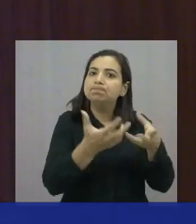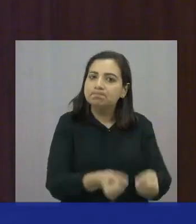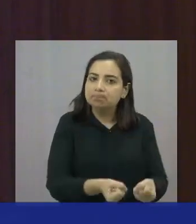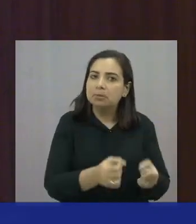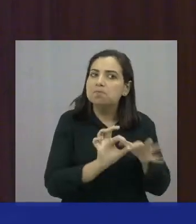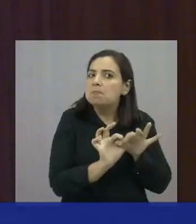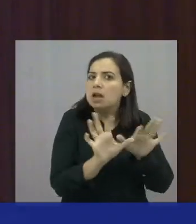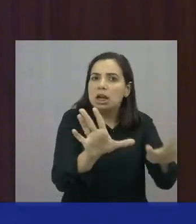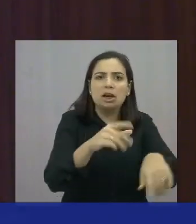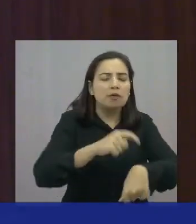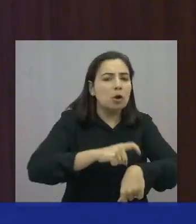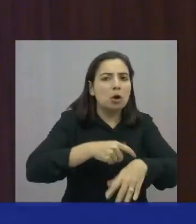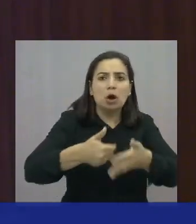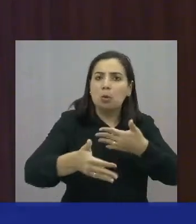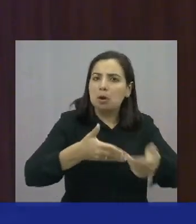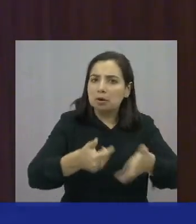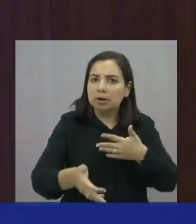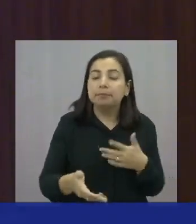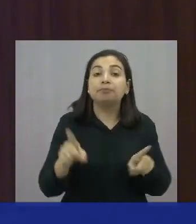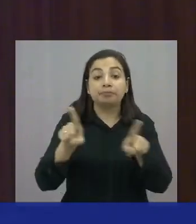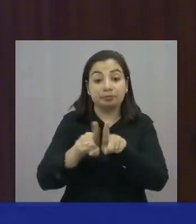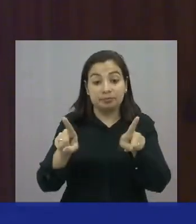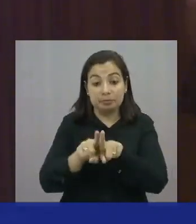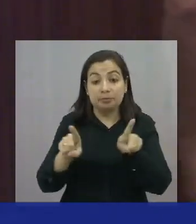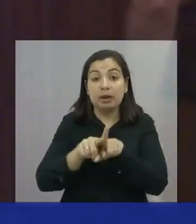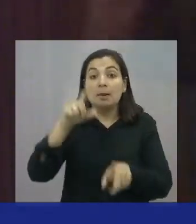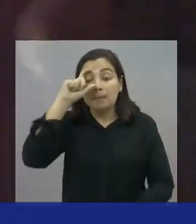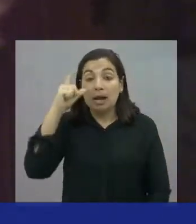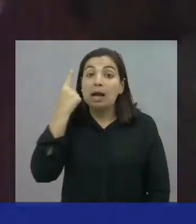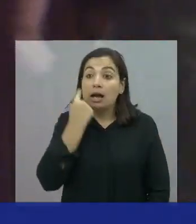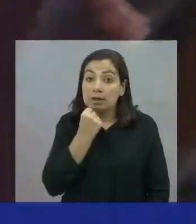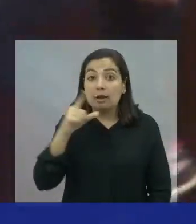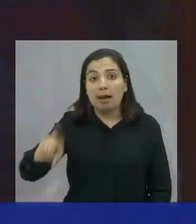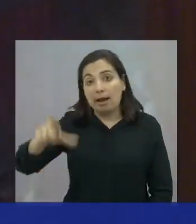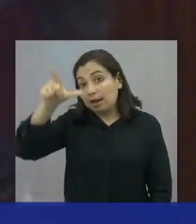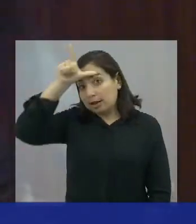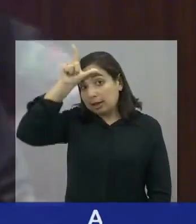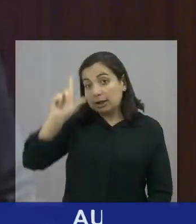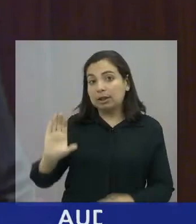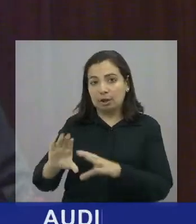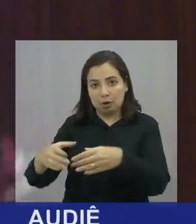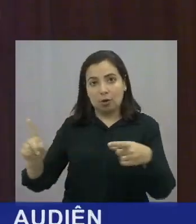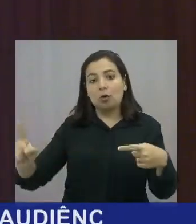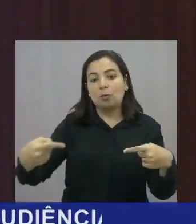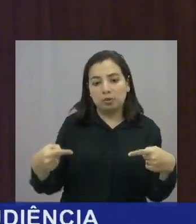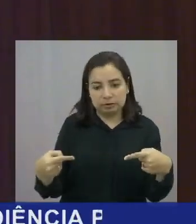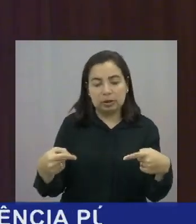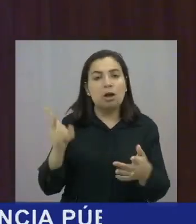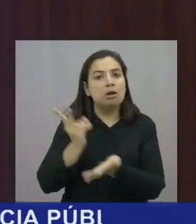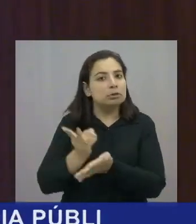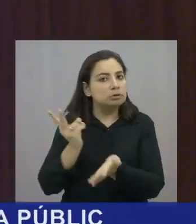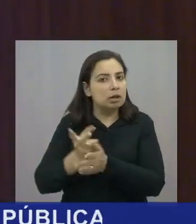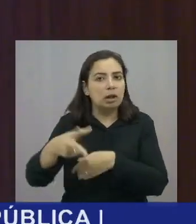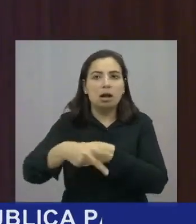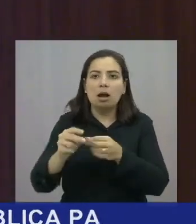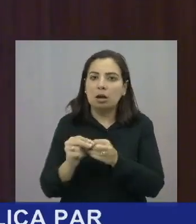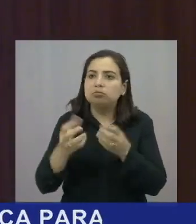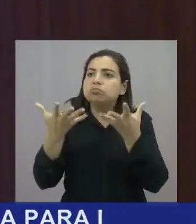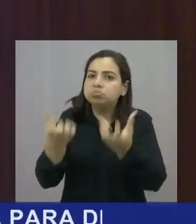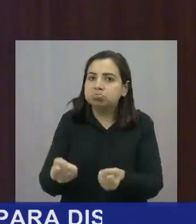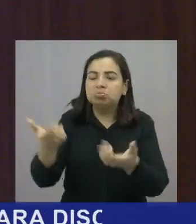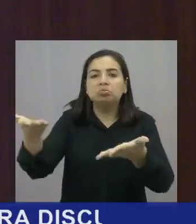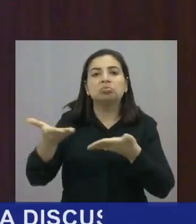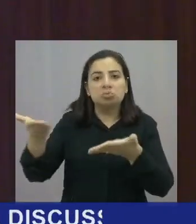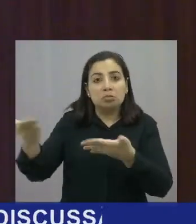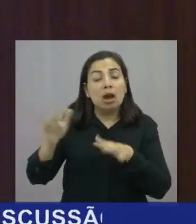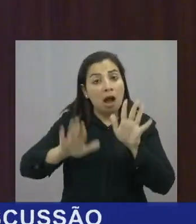Márcio Martins, líder de oposição, sempre com o gabinete de portas abertas, às vezes 7h30 da